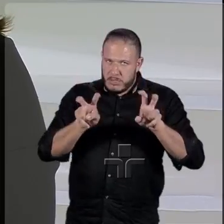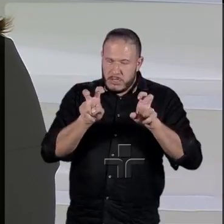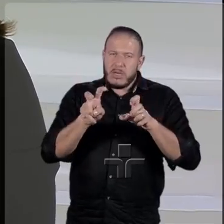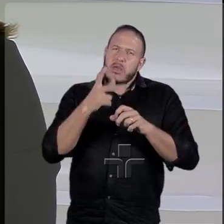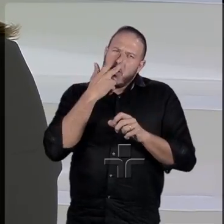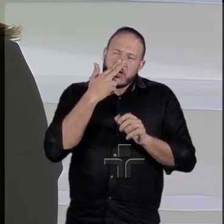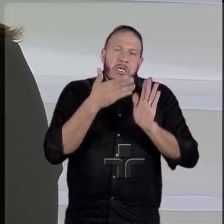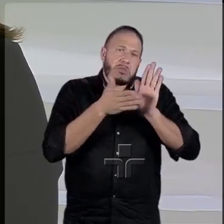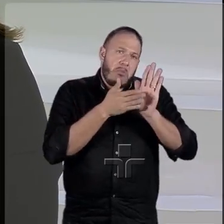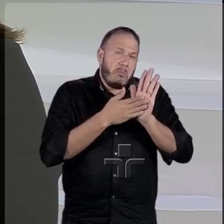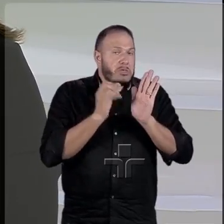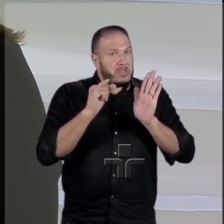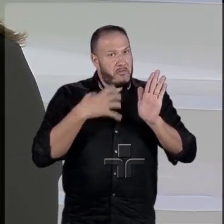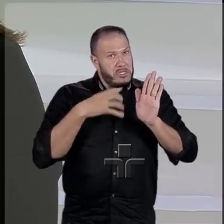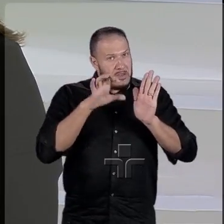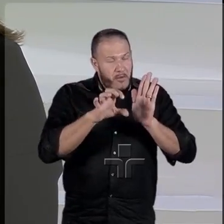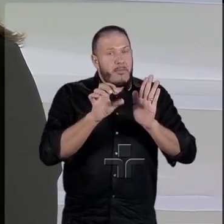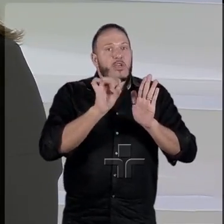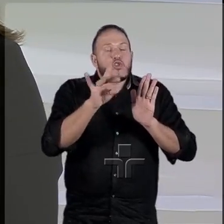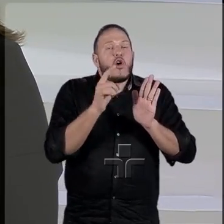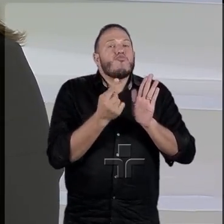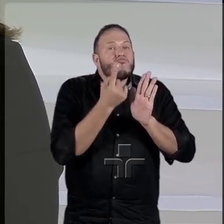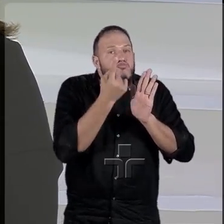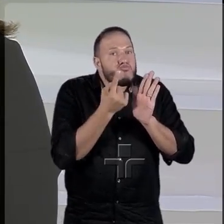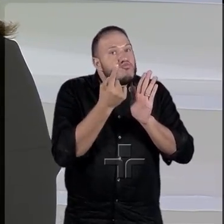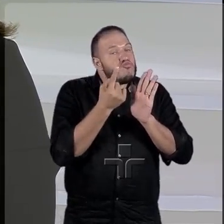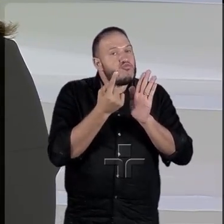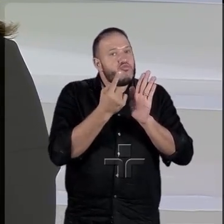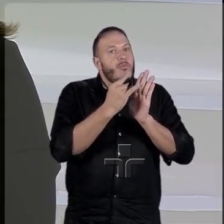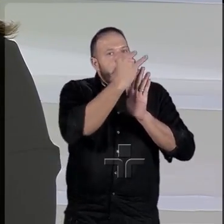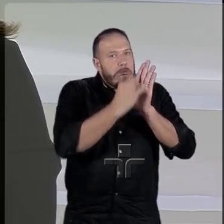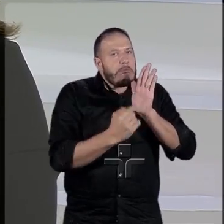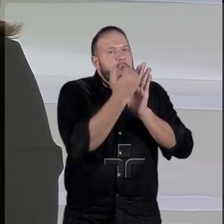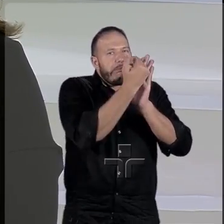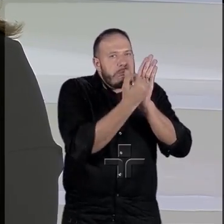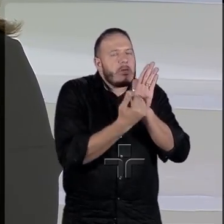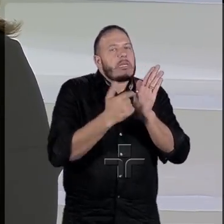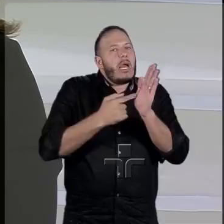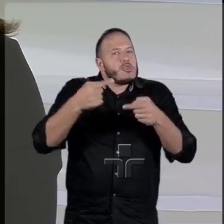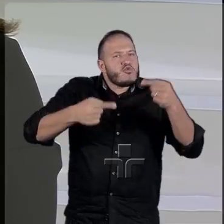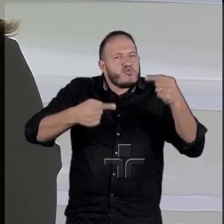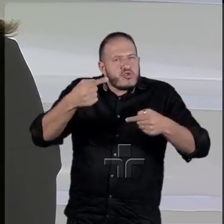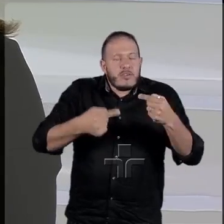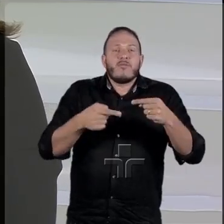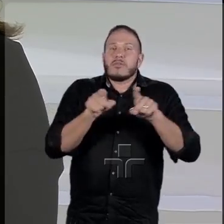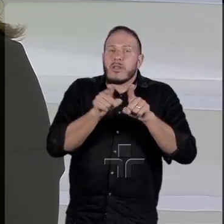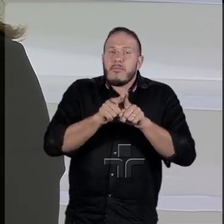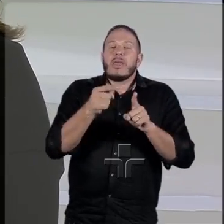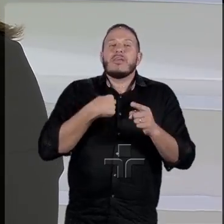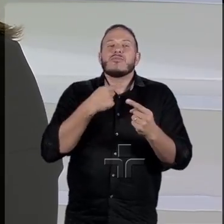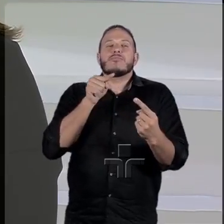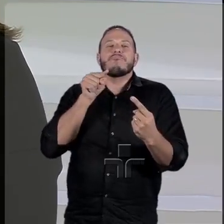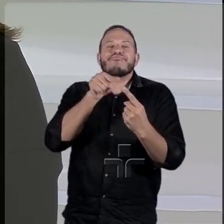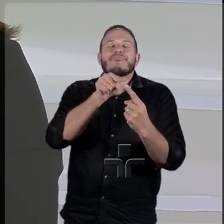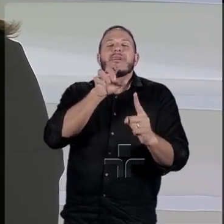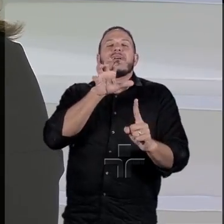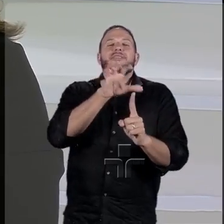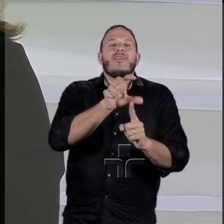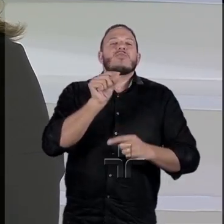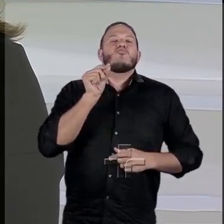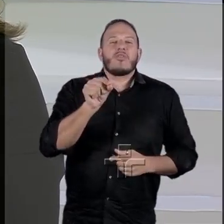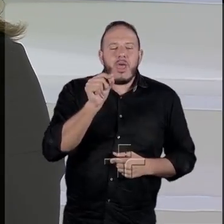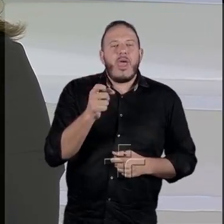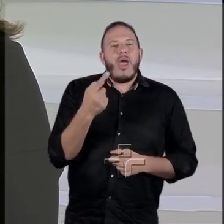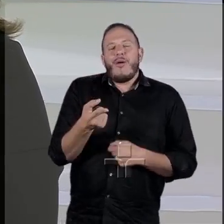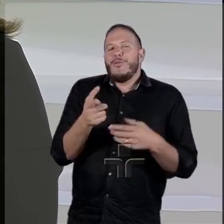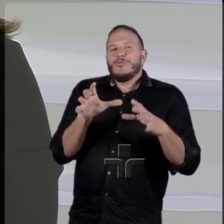pelo menos se for dessa forma, mas é apenas um dos documentos que vinham sendo discutidos, é que ela atinge também alguns